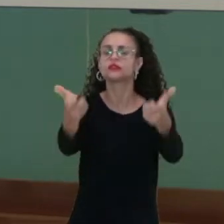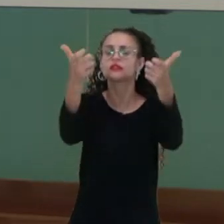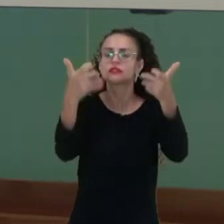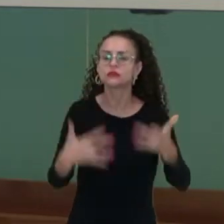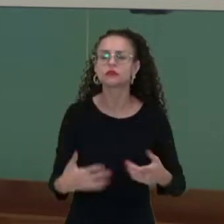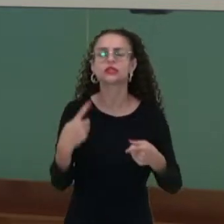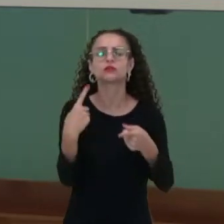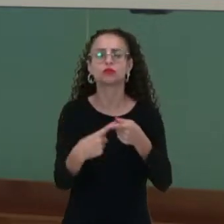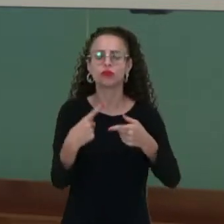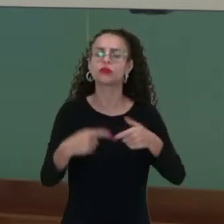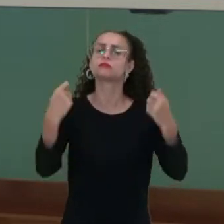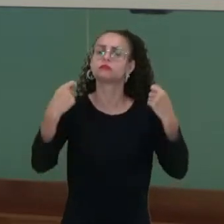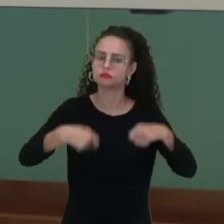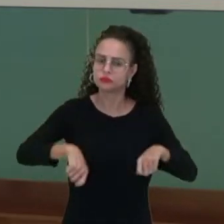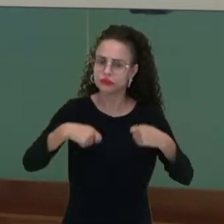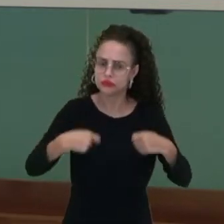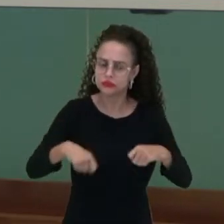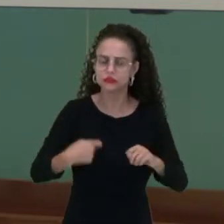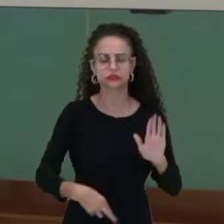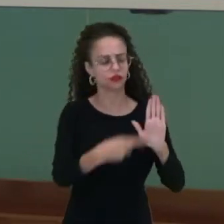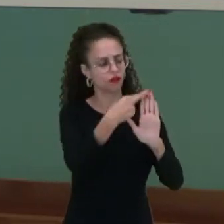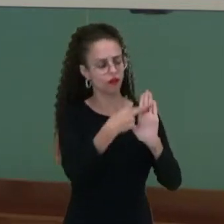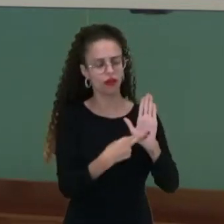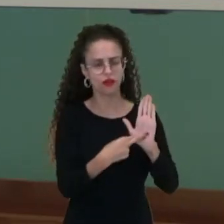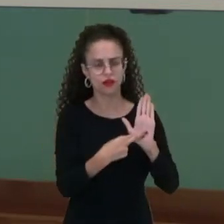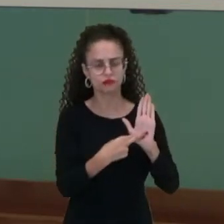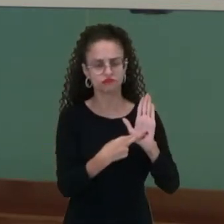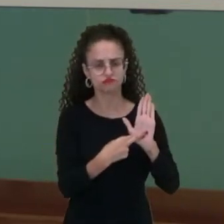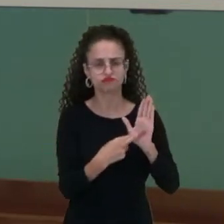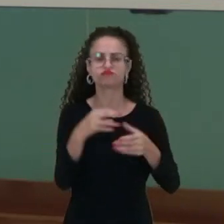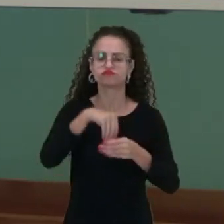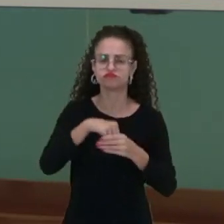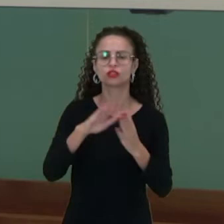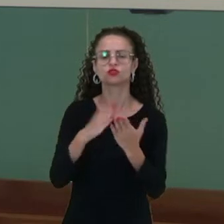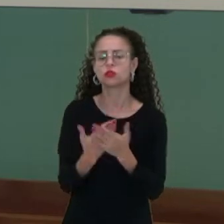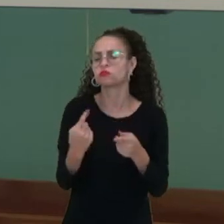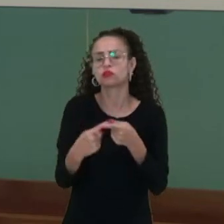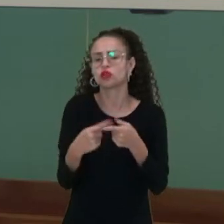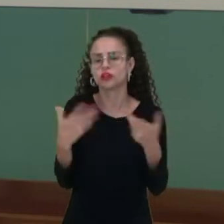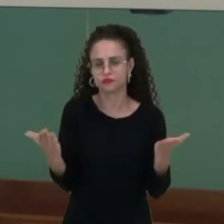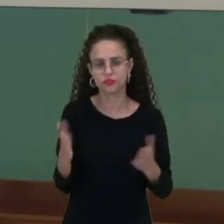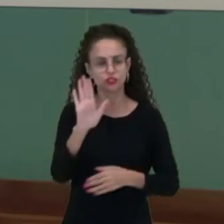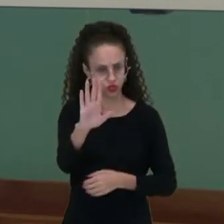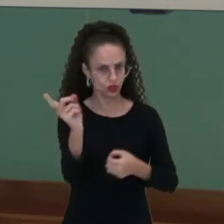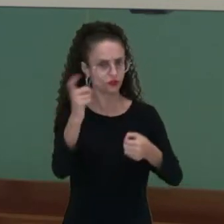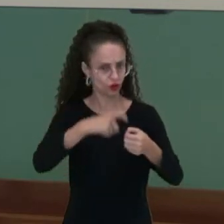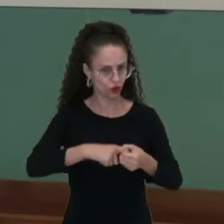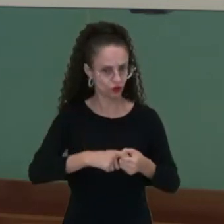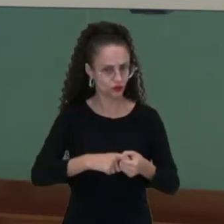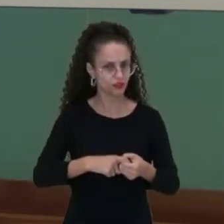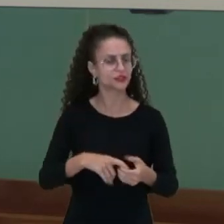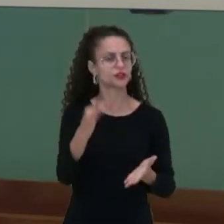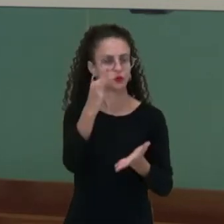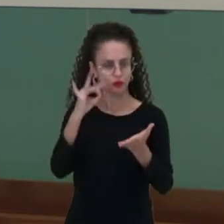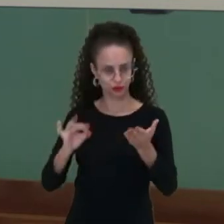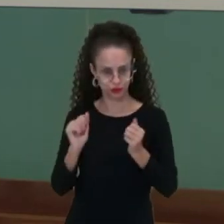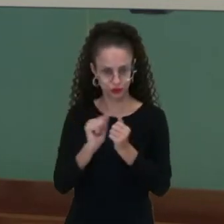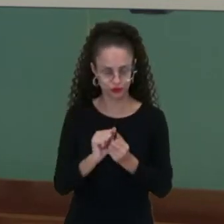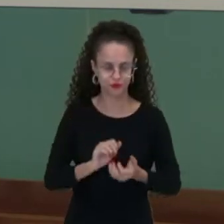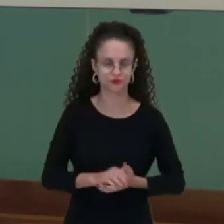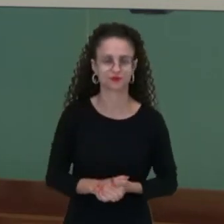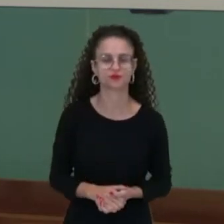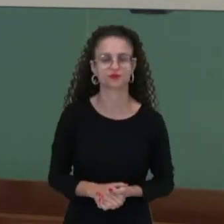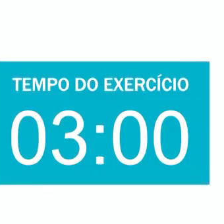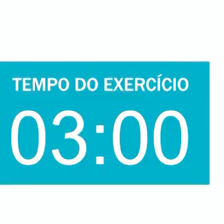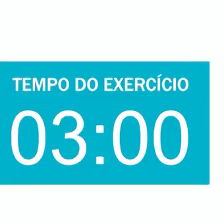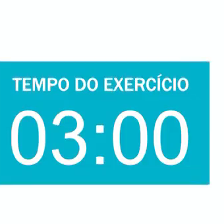por que é necessário haver regras e normas dentro do colégio. Daqui a pouquinho nós voltamos, corrigimos juntos.